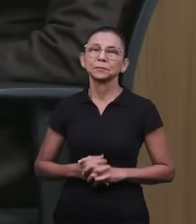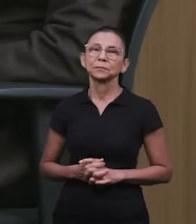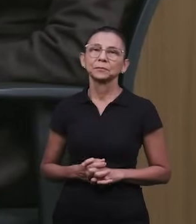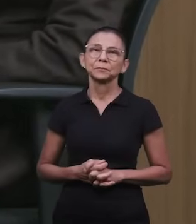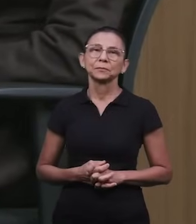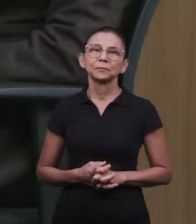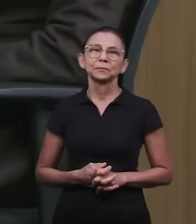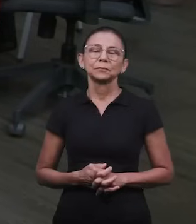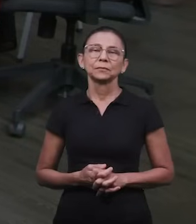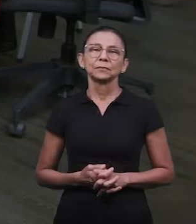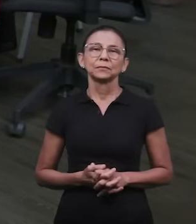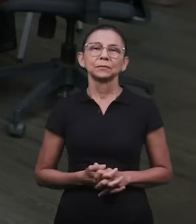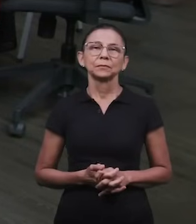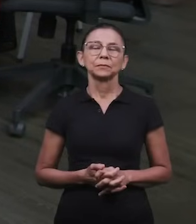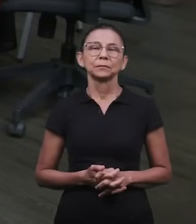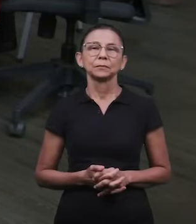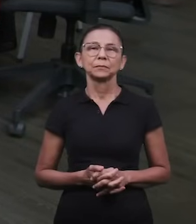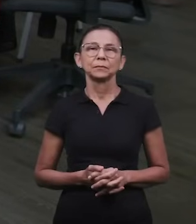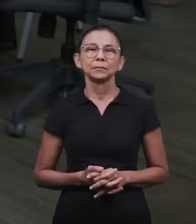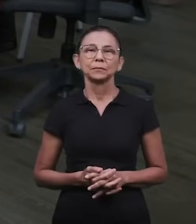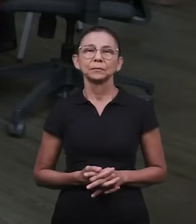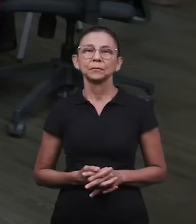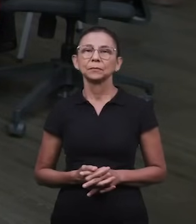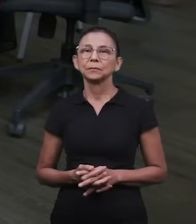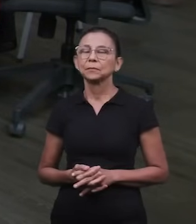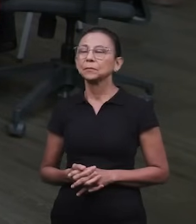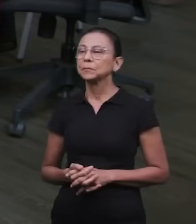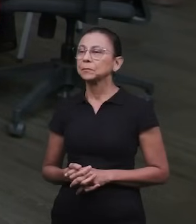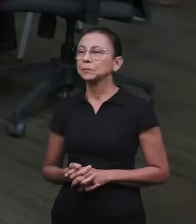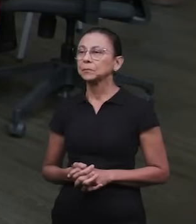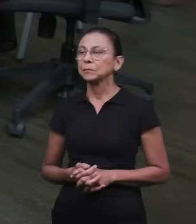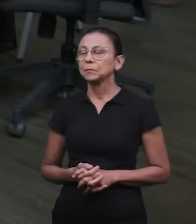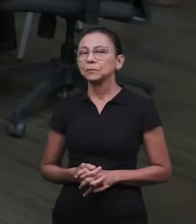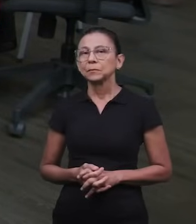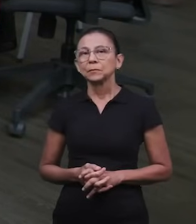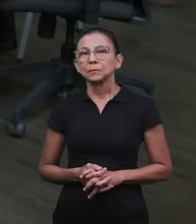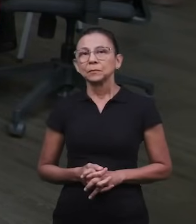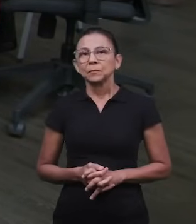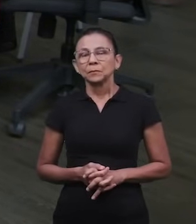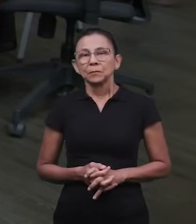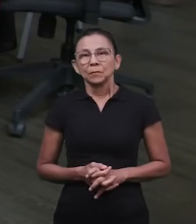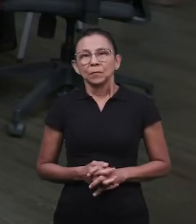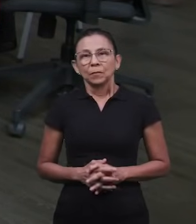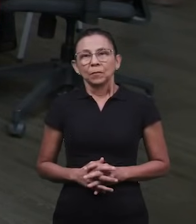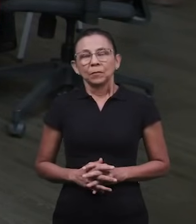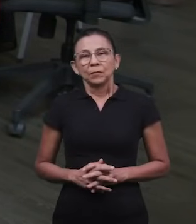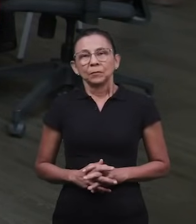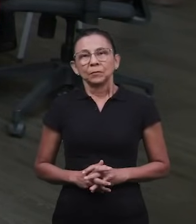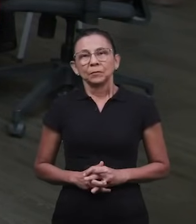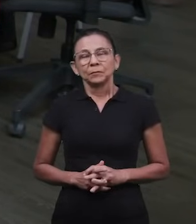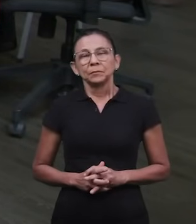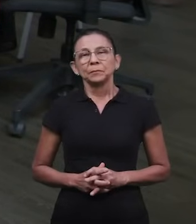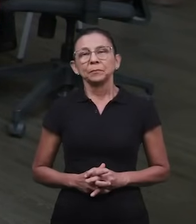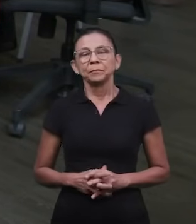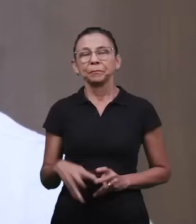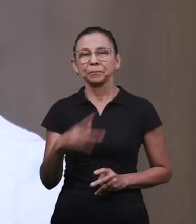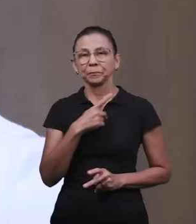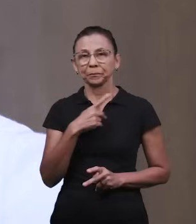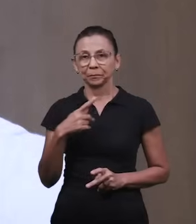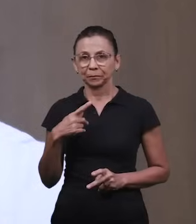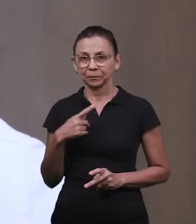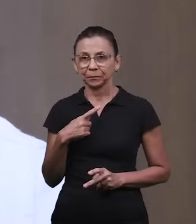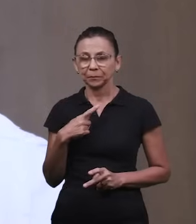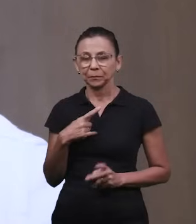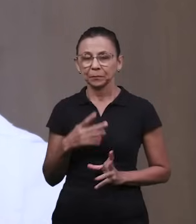o Lucas vai fazer a pergunta. Amém. Pastor, a dúvida ela está no que tange aquilo, como é que a gente